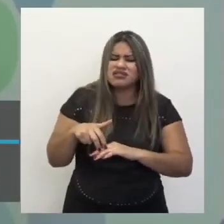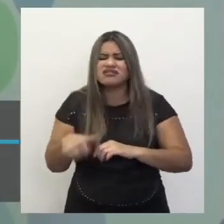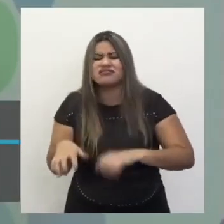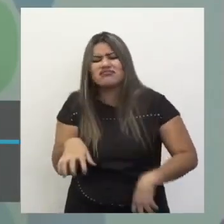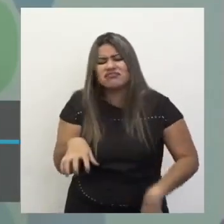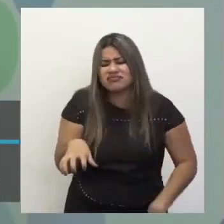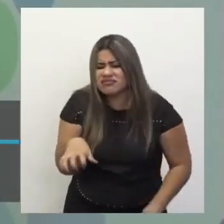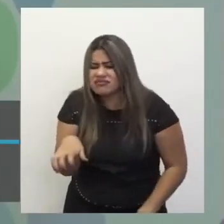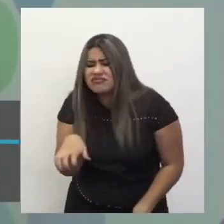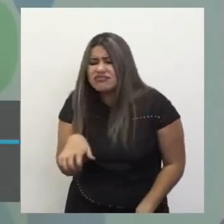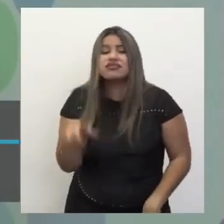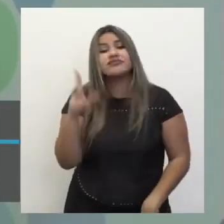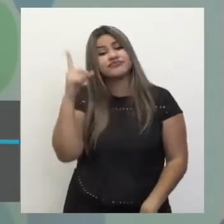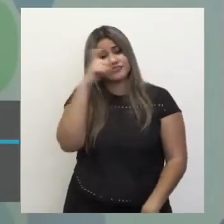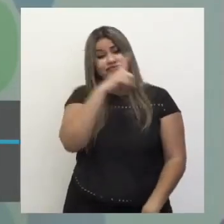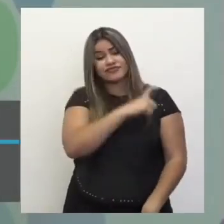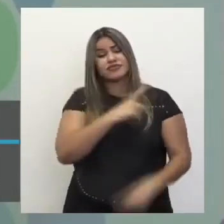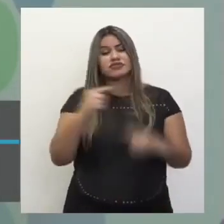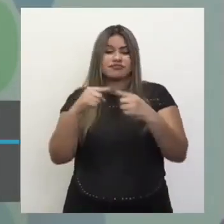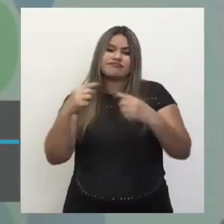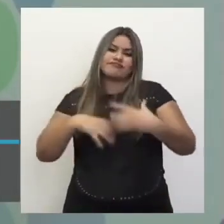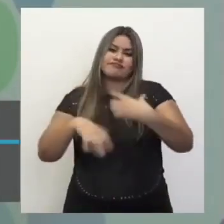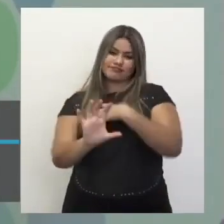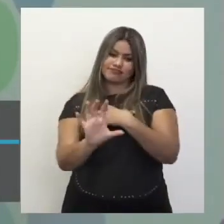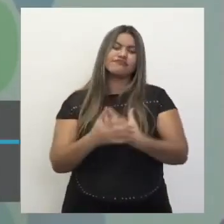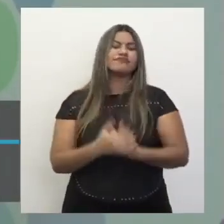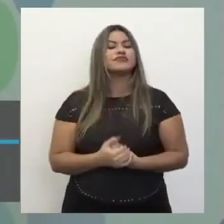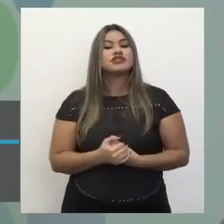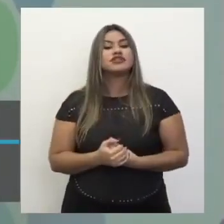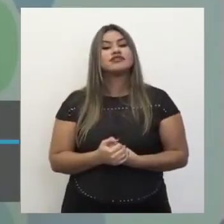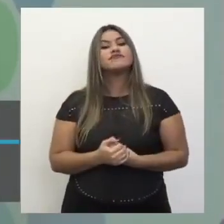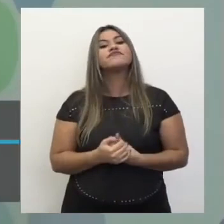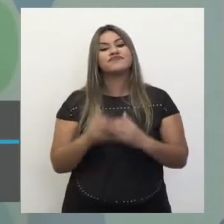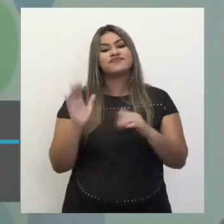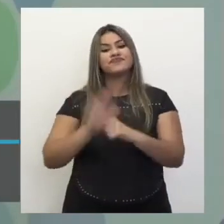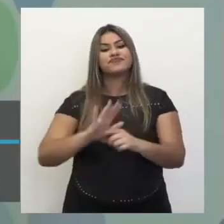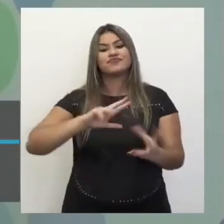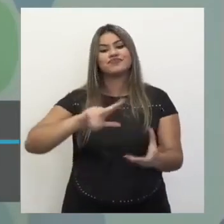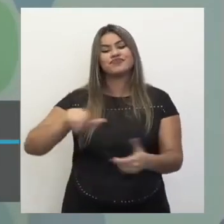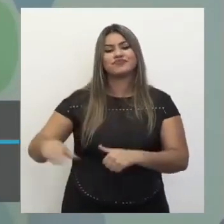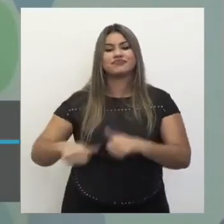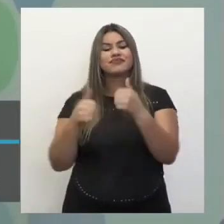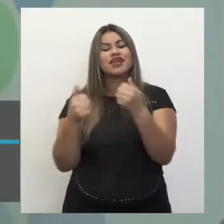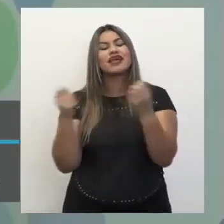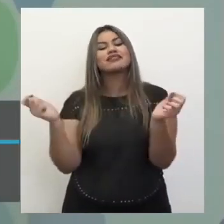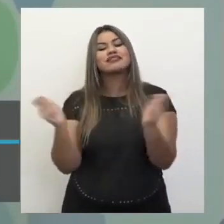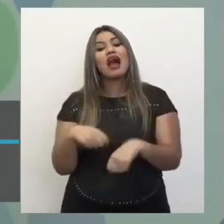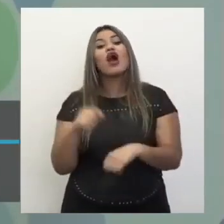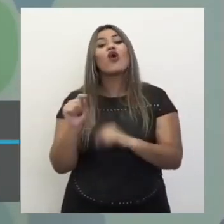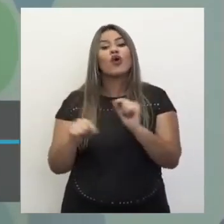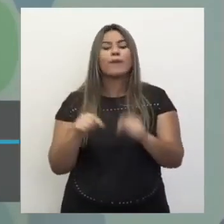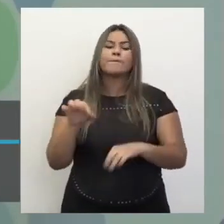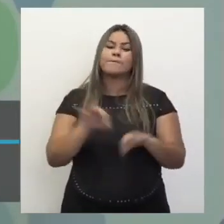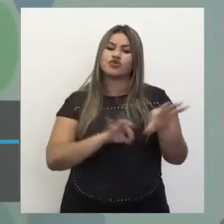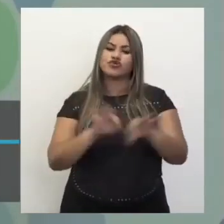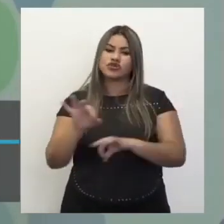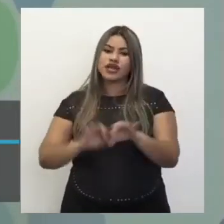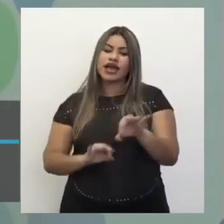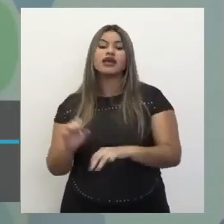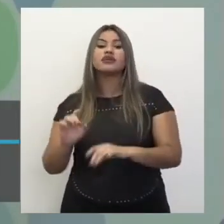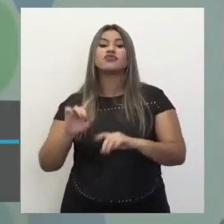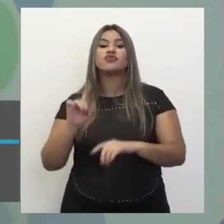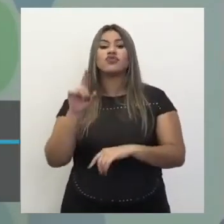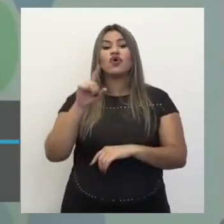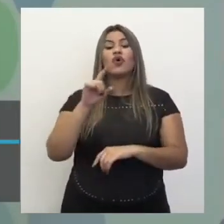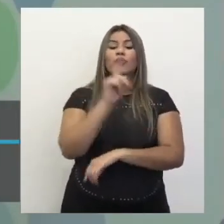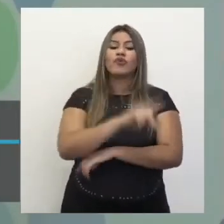né, é o segredo para um mundo melhor. E aí, nesse sentido, fica como sugestão de projeto, você professor, ou você mesmo aluno, vocês que possuem um grêmio na escola